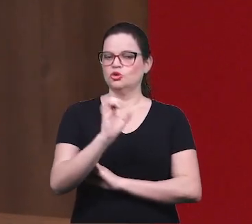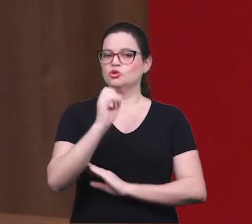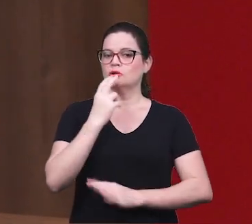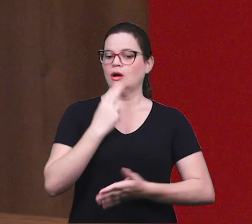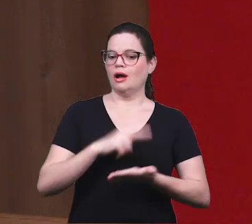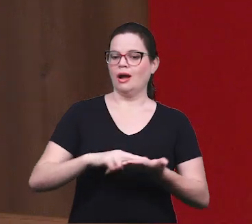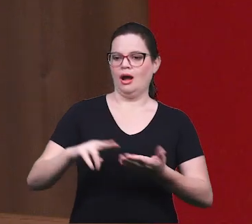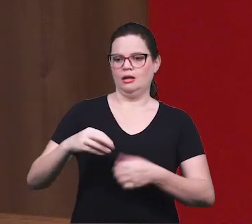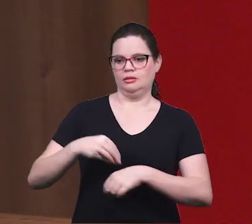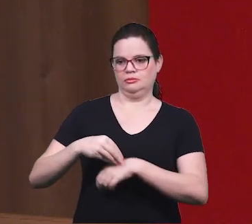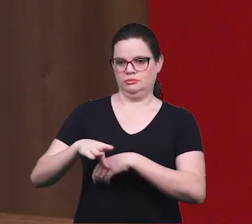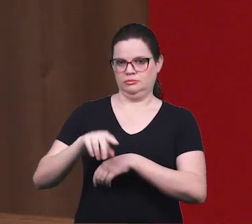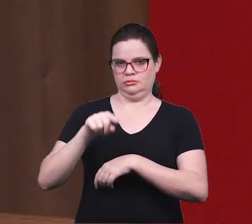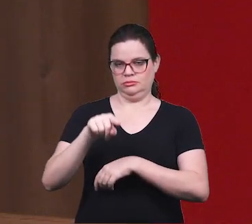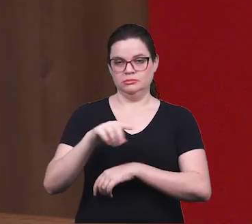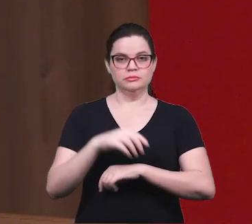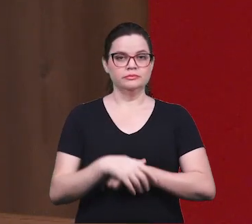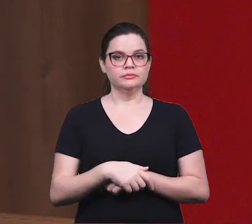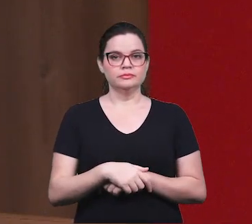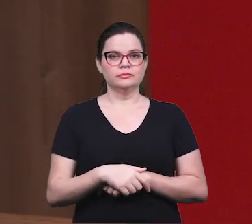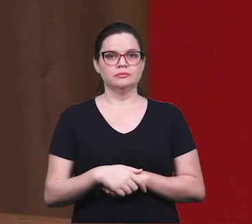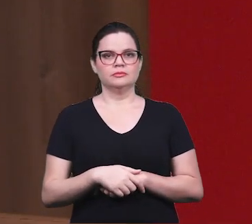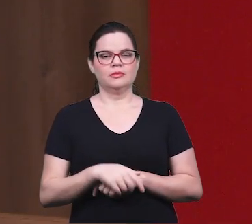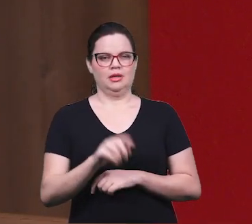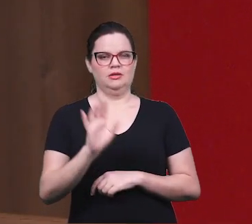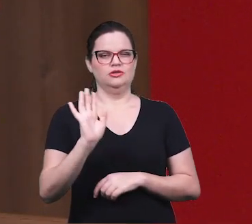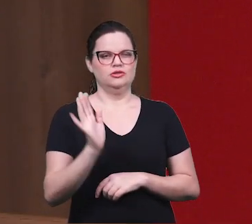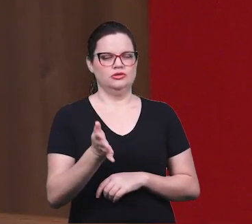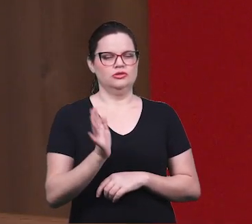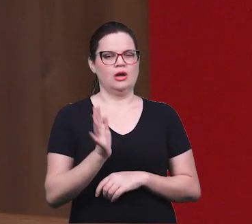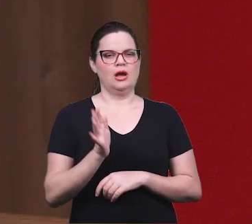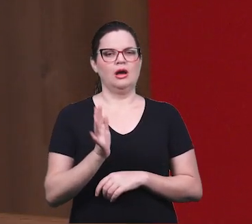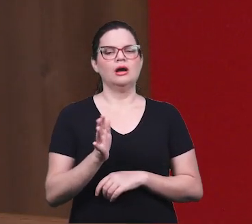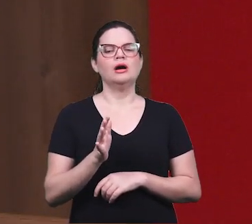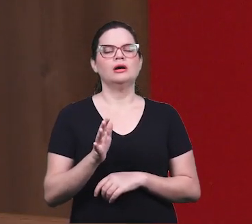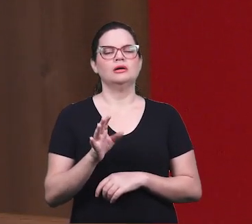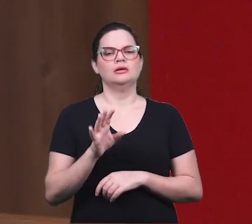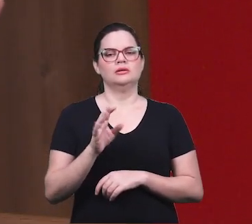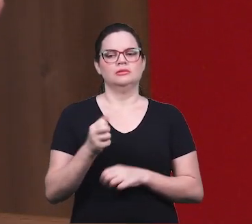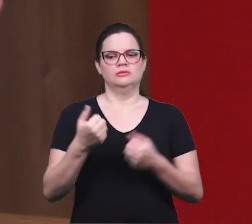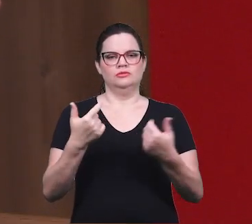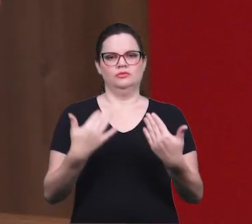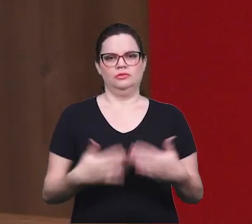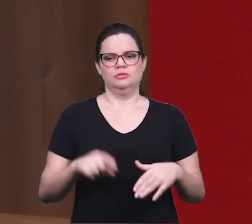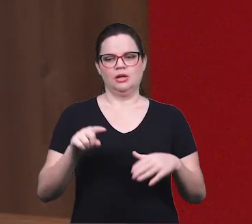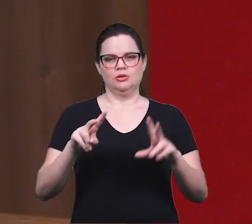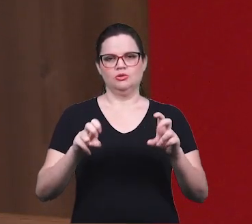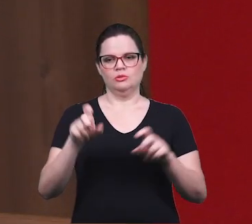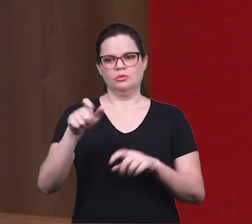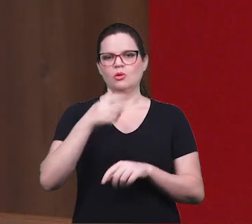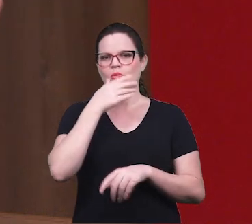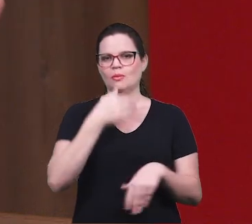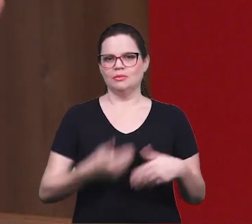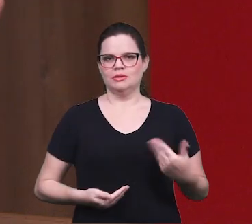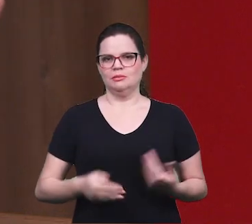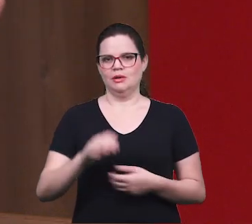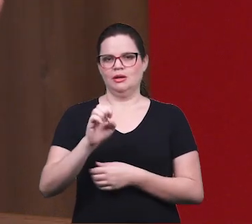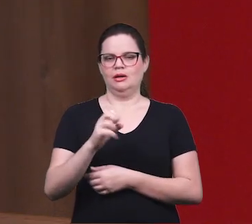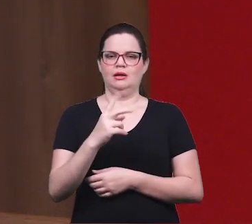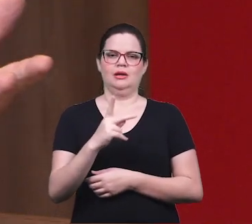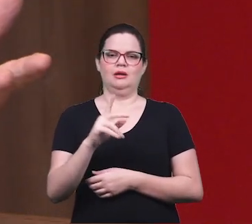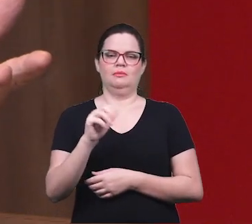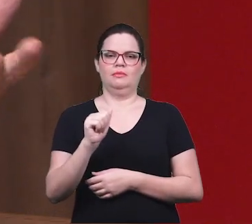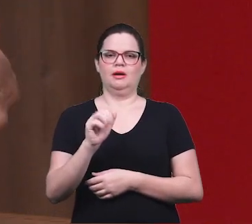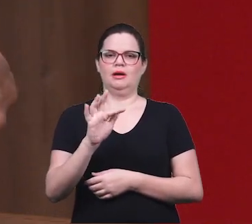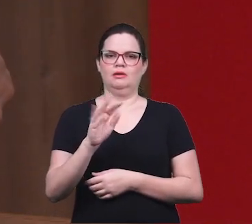E o já citado discípulo e que se tornou obreiro, Epáfras, ele foi evangelizado